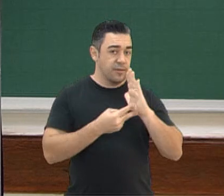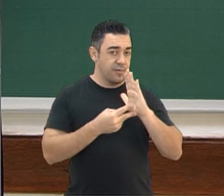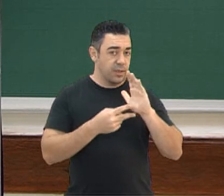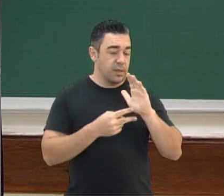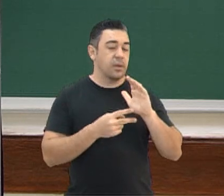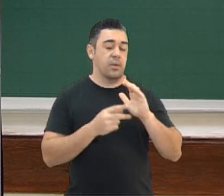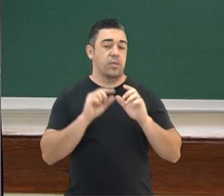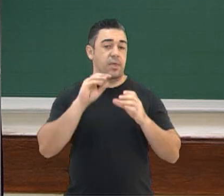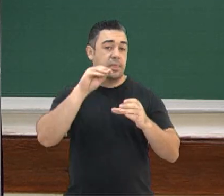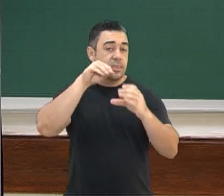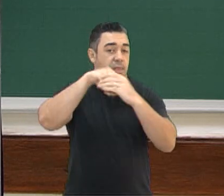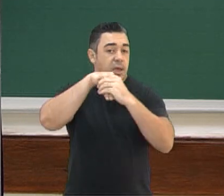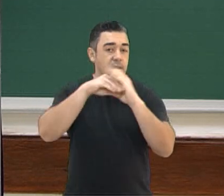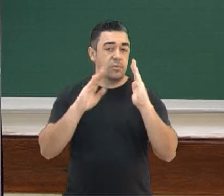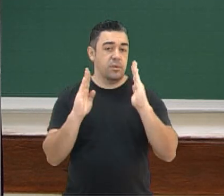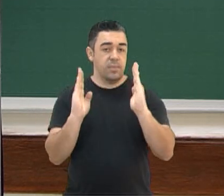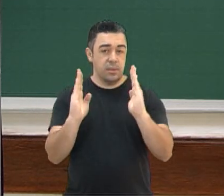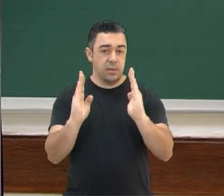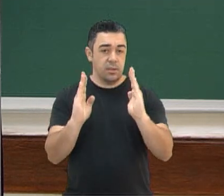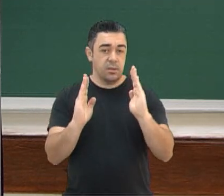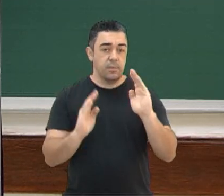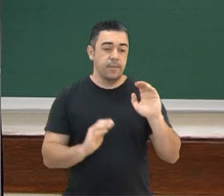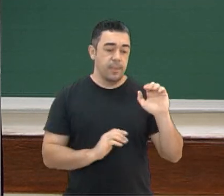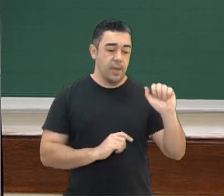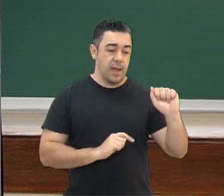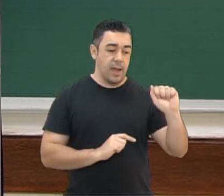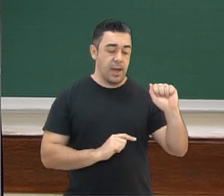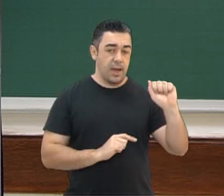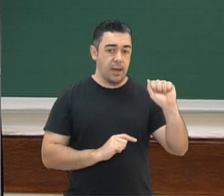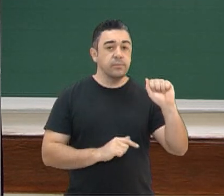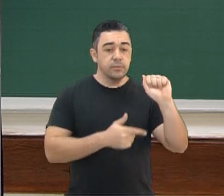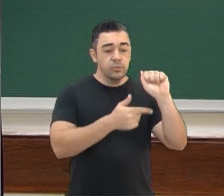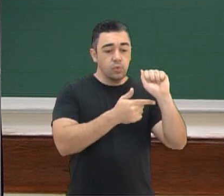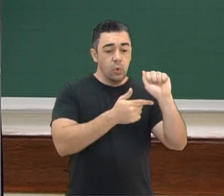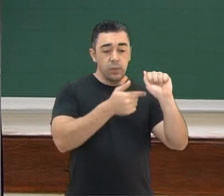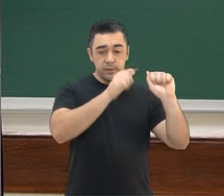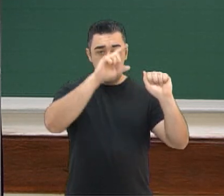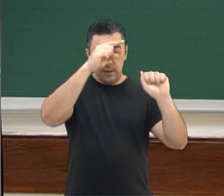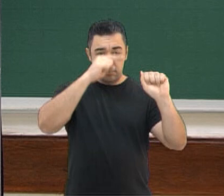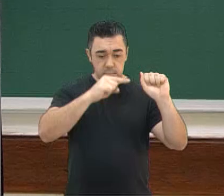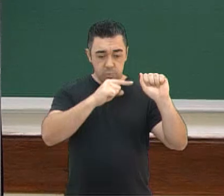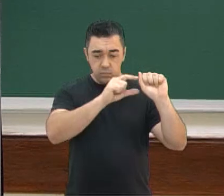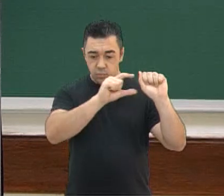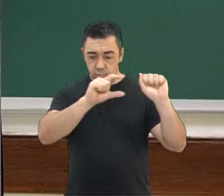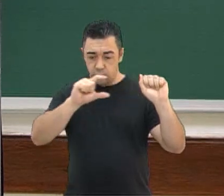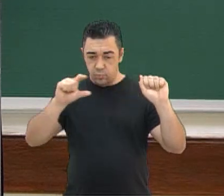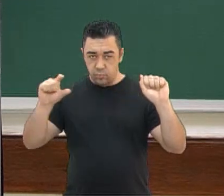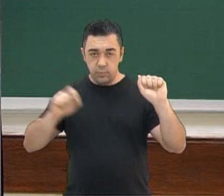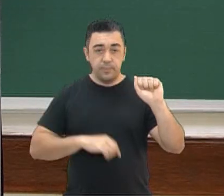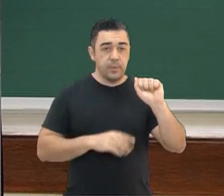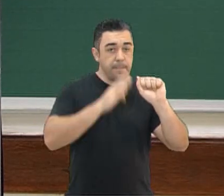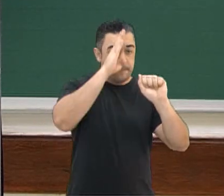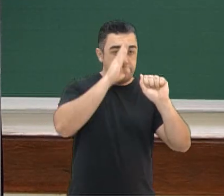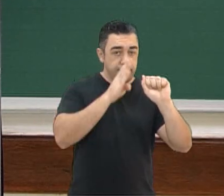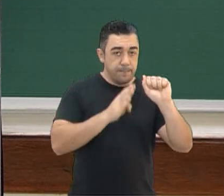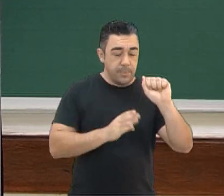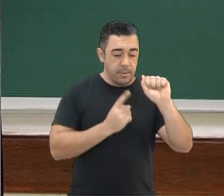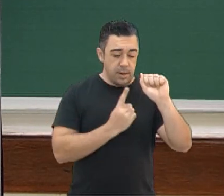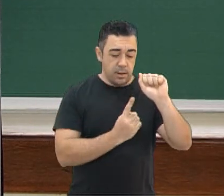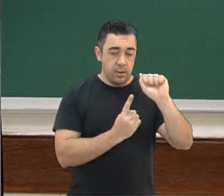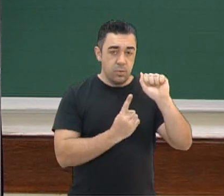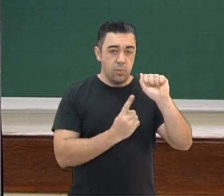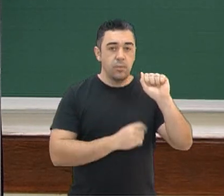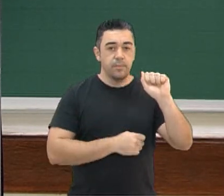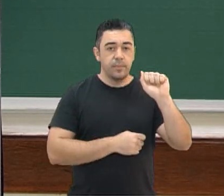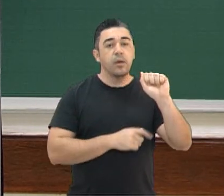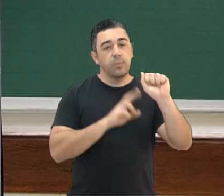elemento da minha matriz, que é um Azão, né, de letra maiúscula. Então, A21 é porque ele está na segunda